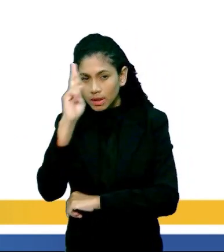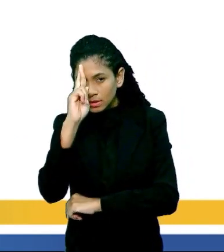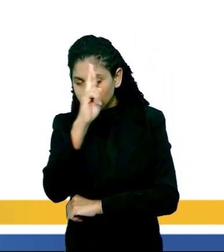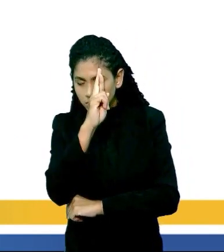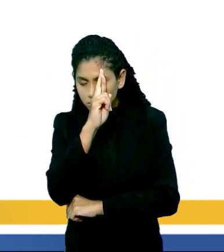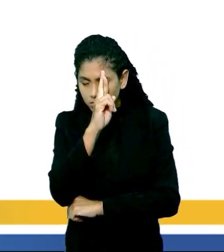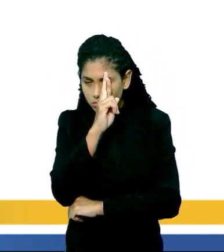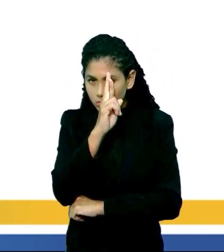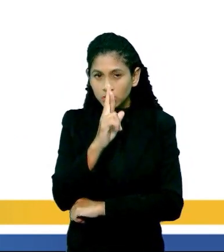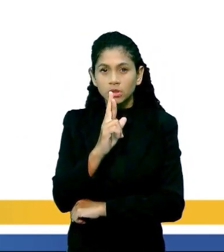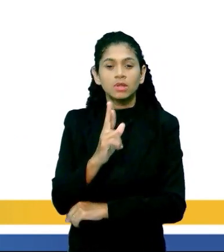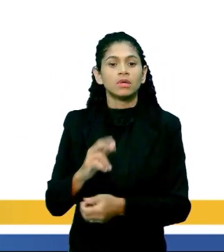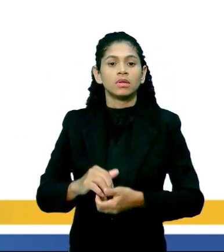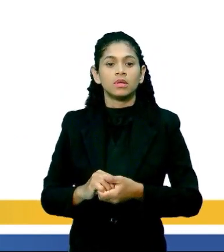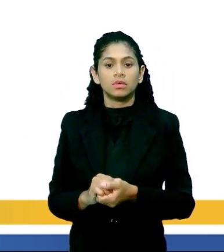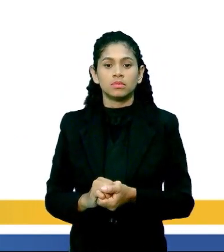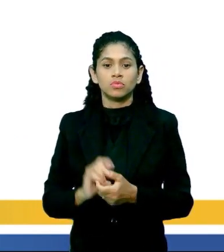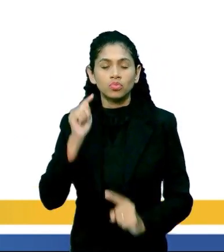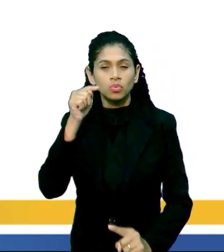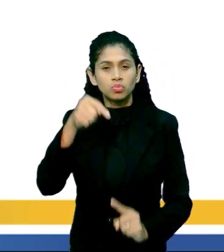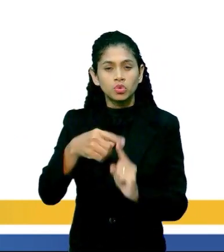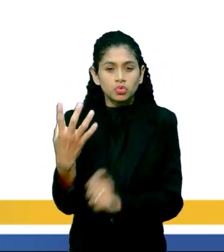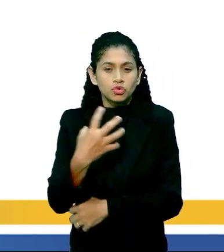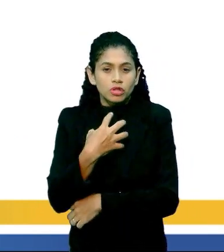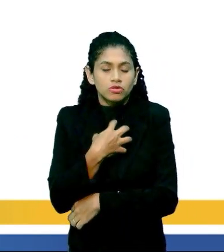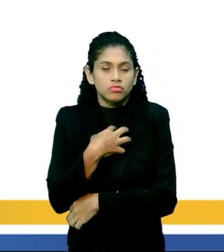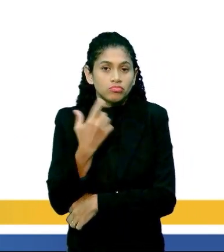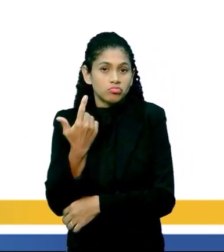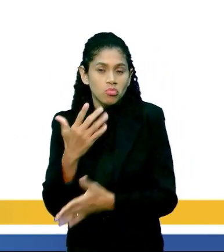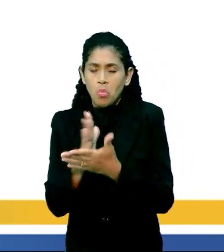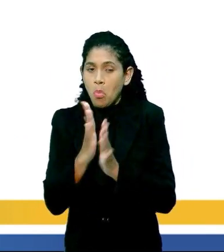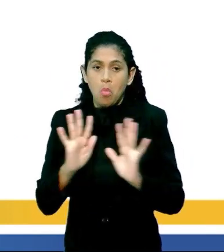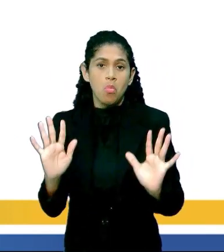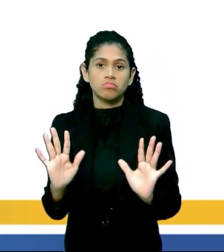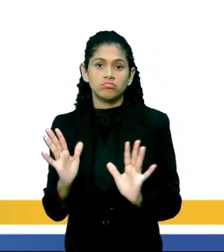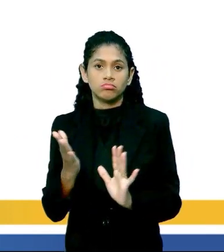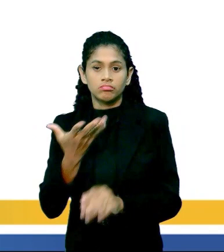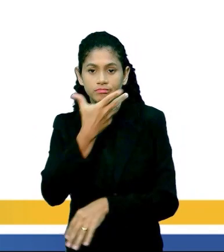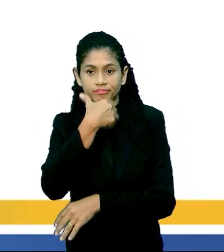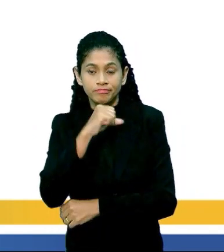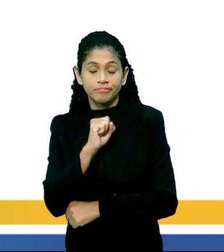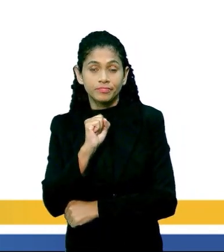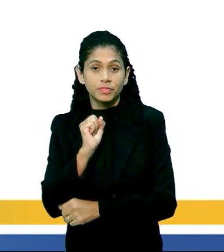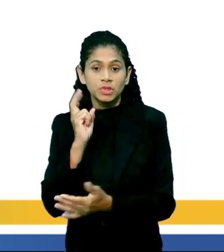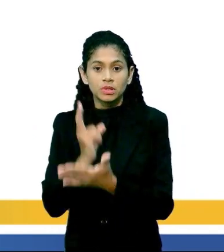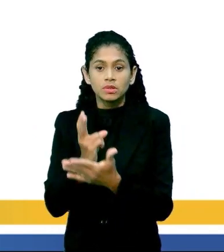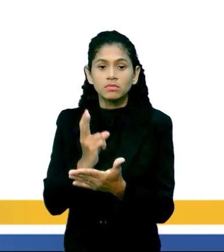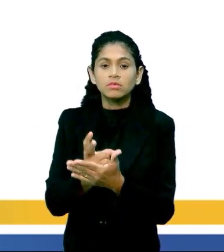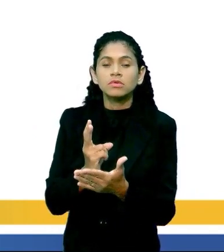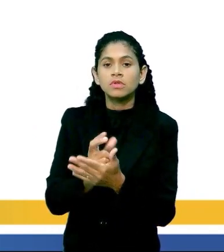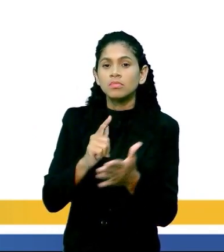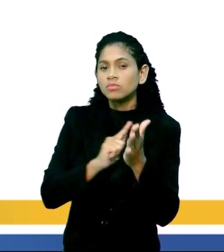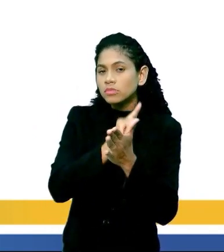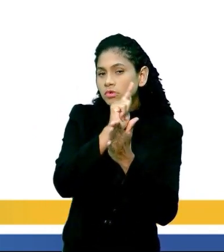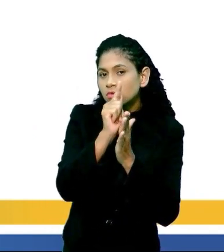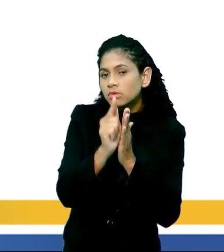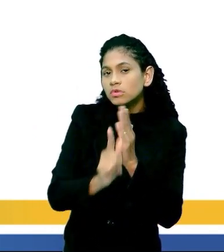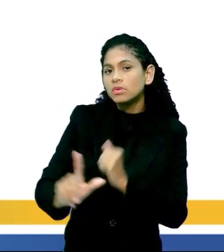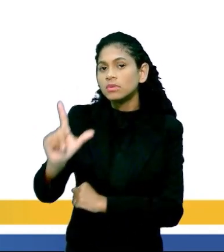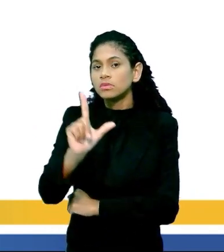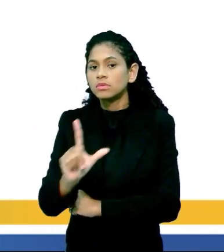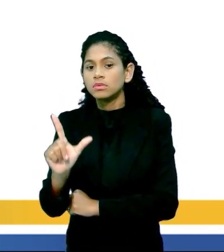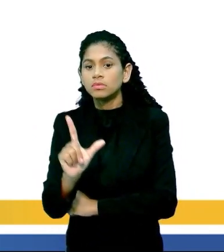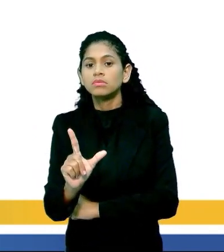e os sentimentos de qualquer homem, vai ser sempre o gênero literário preferido de quem procura aprender o